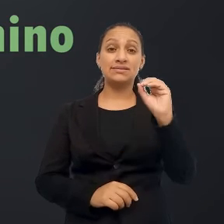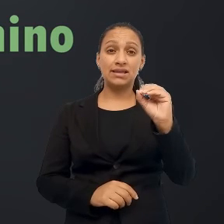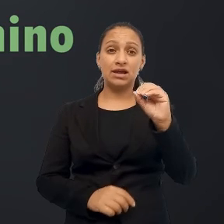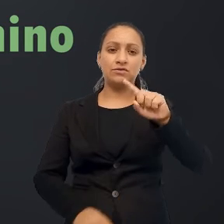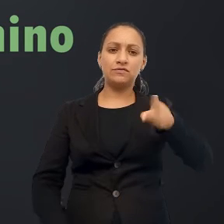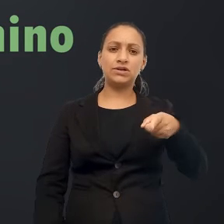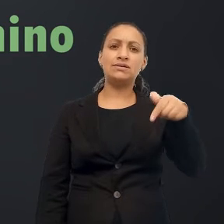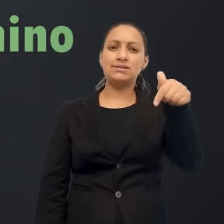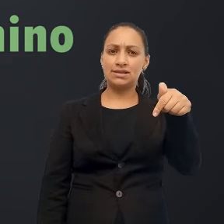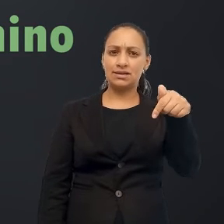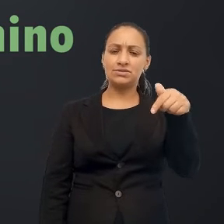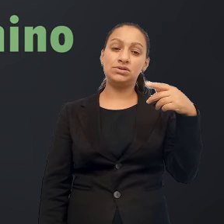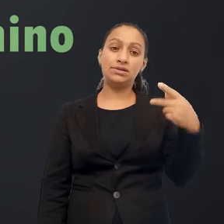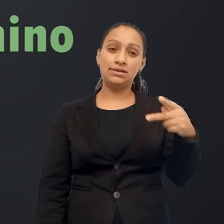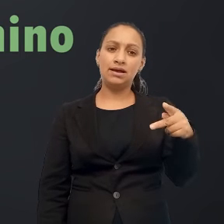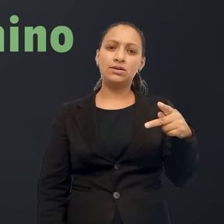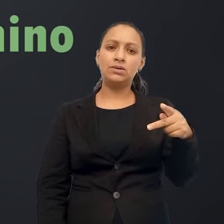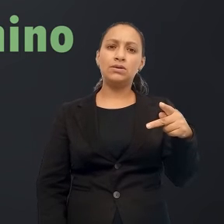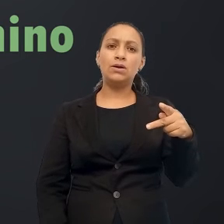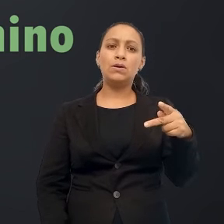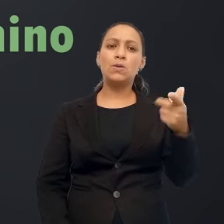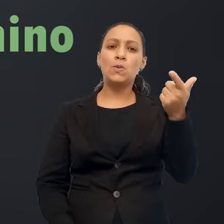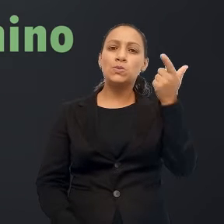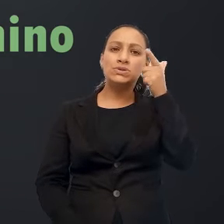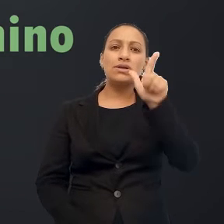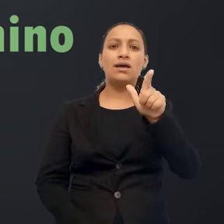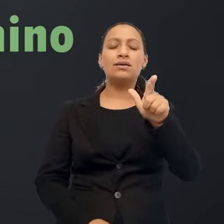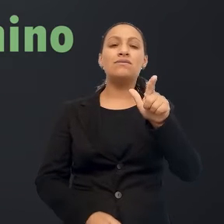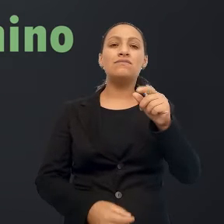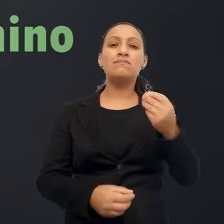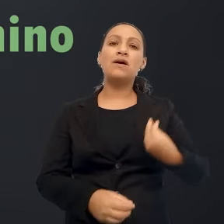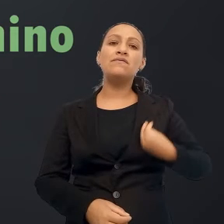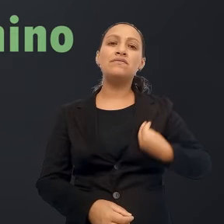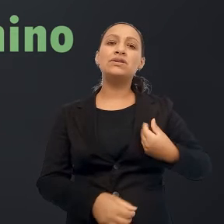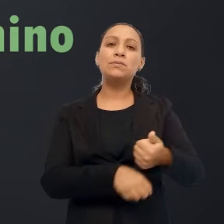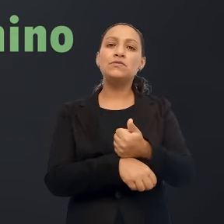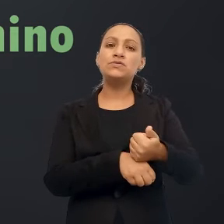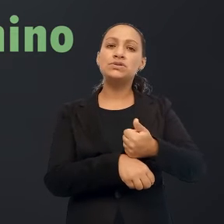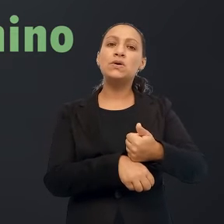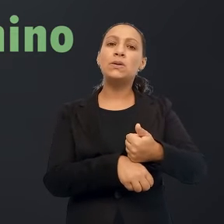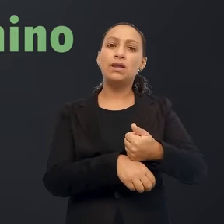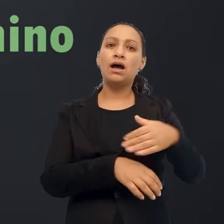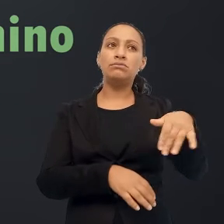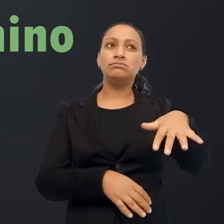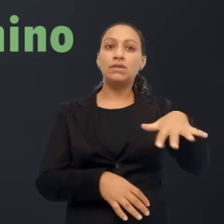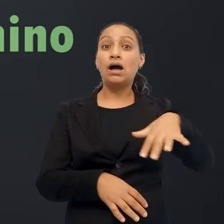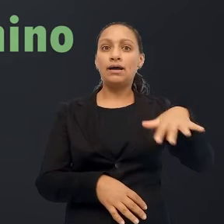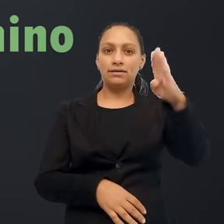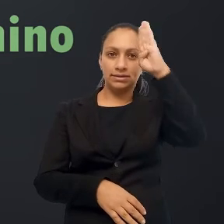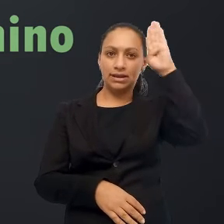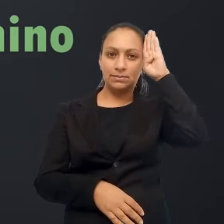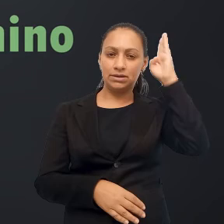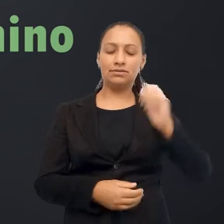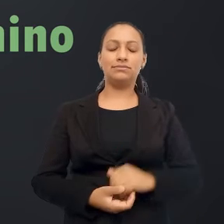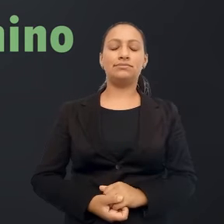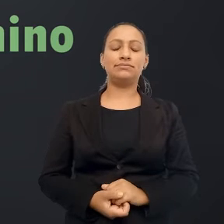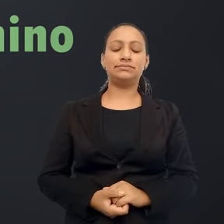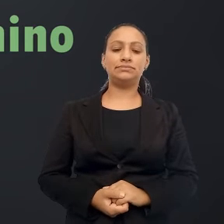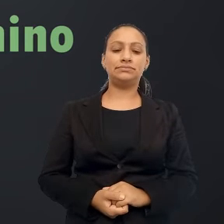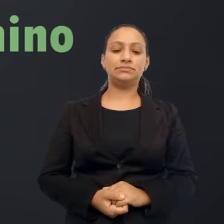0,7% delas conseguirem fazer uma carreira acadêmica. A gente tem várias